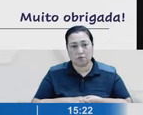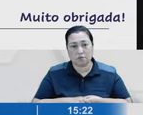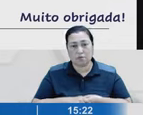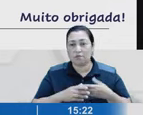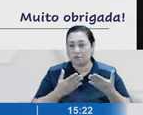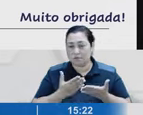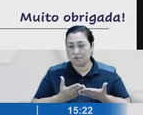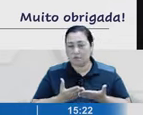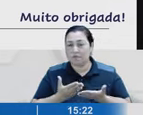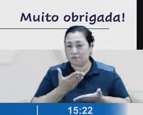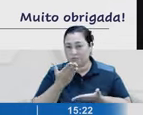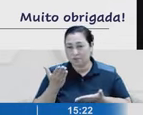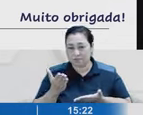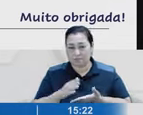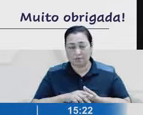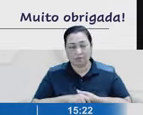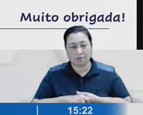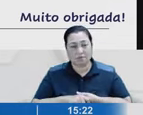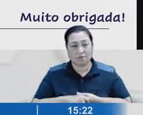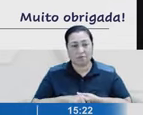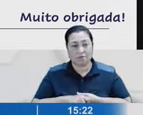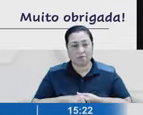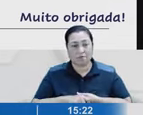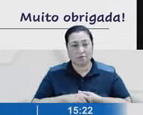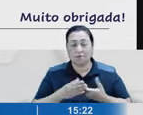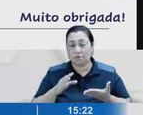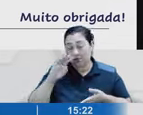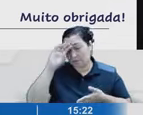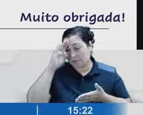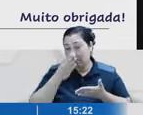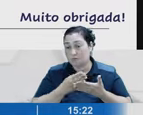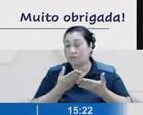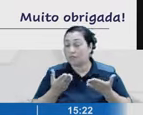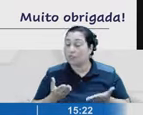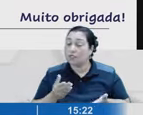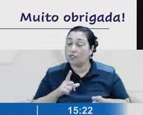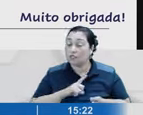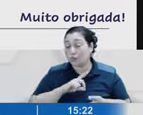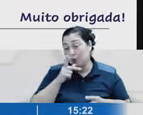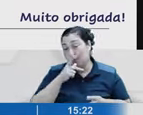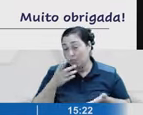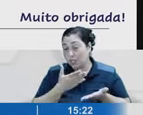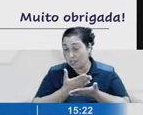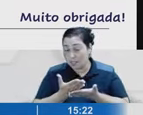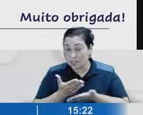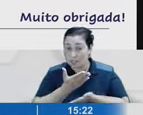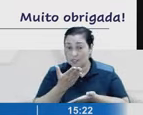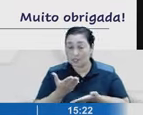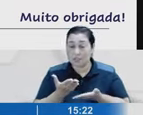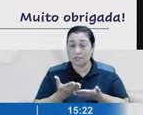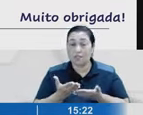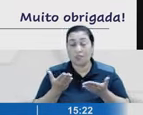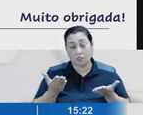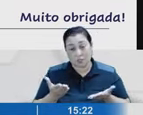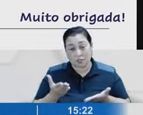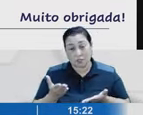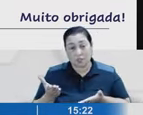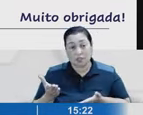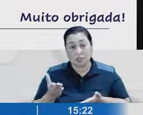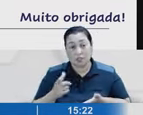Esse era só mais um. Tá ótimo. Então, acho que era isso que eu tinha para falar para vocês. Espero que